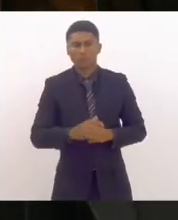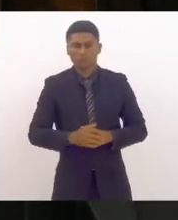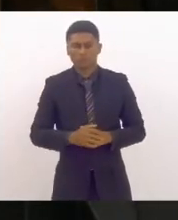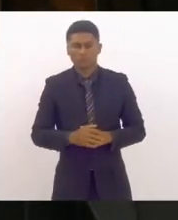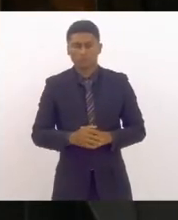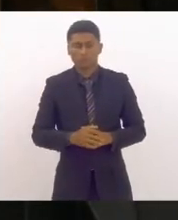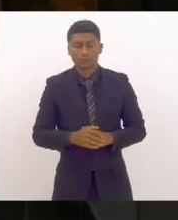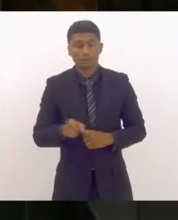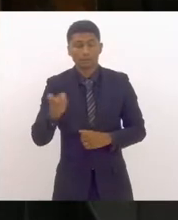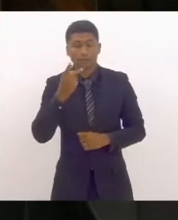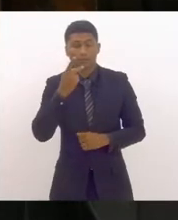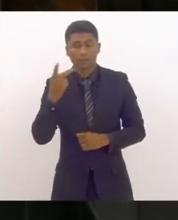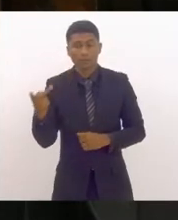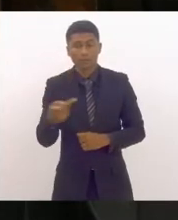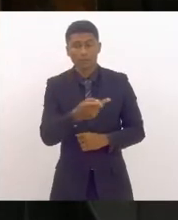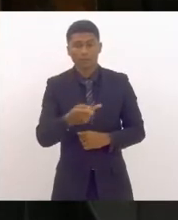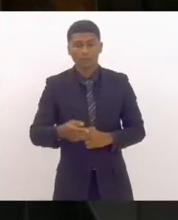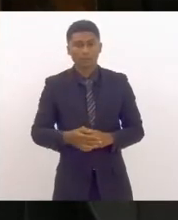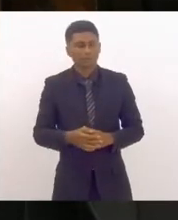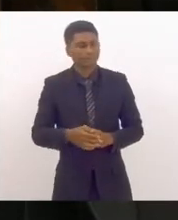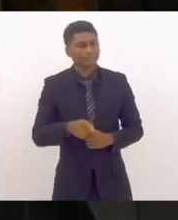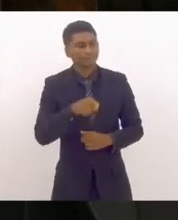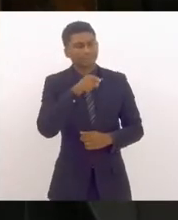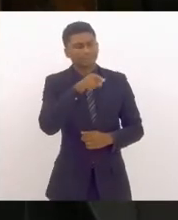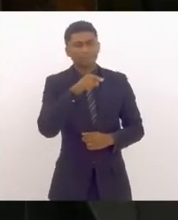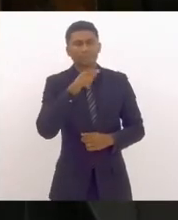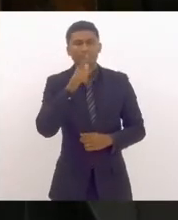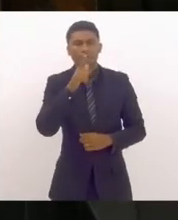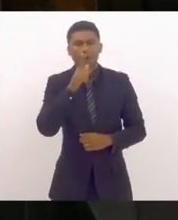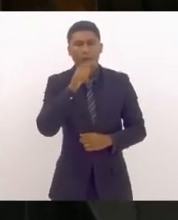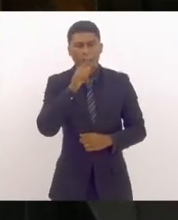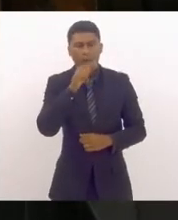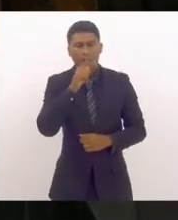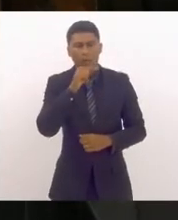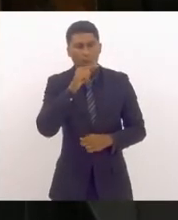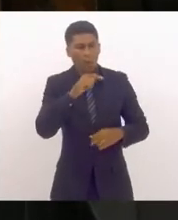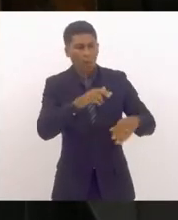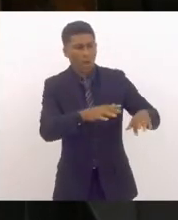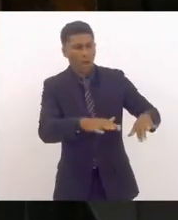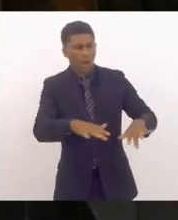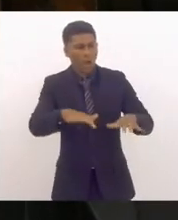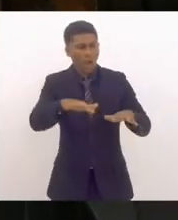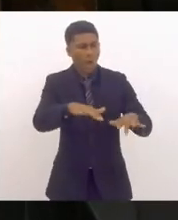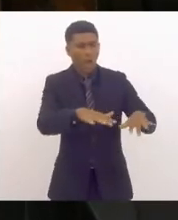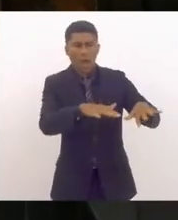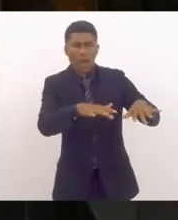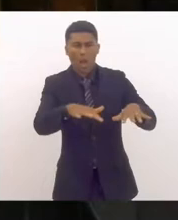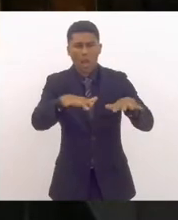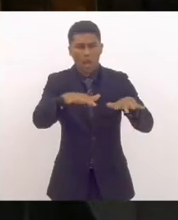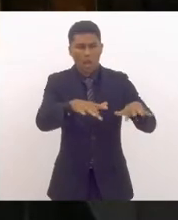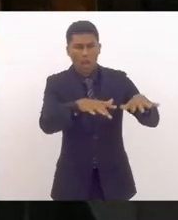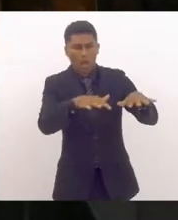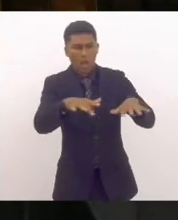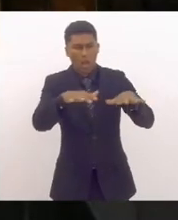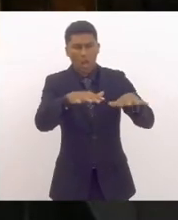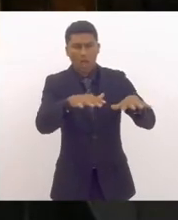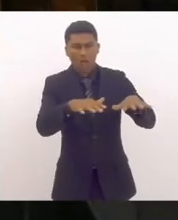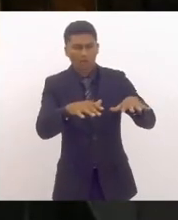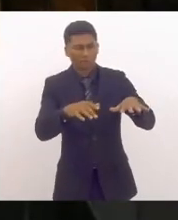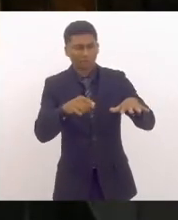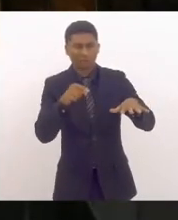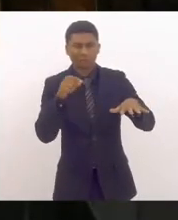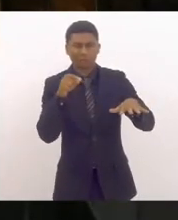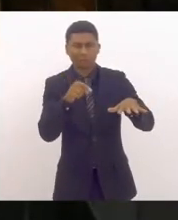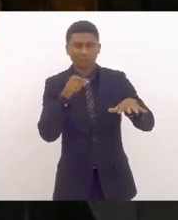iria retirar a água que hoje está contida no recipiente